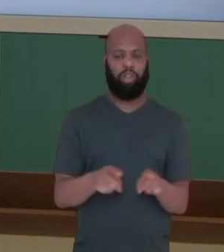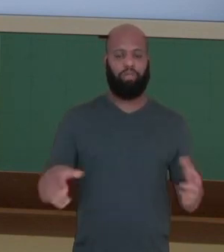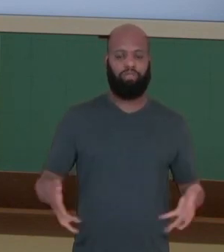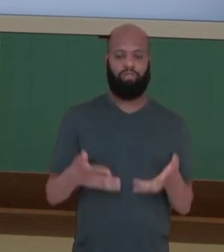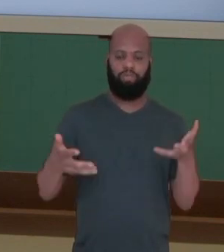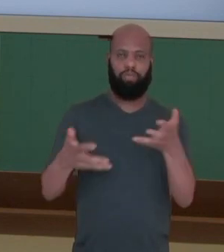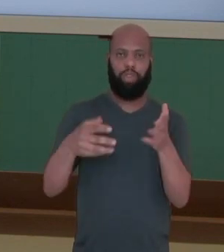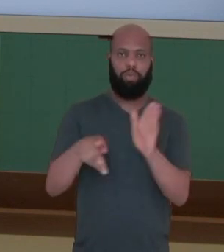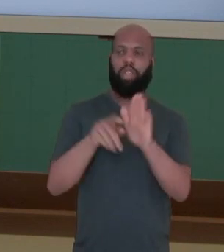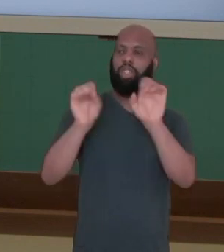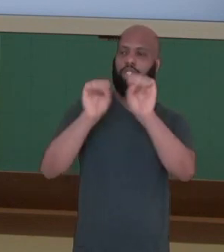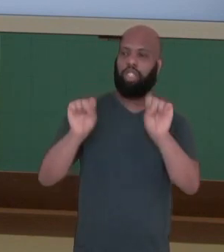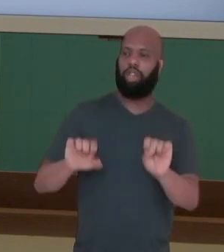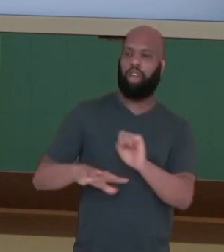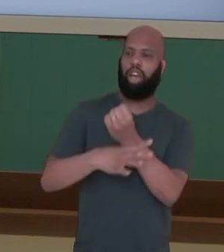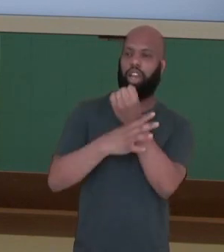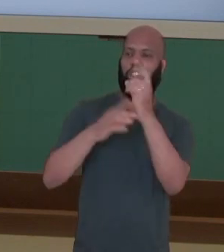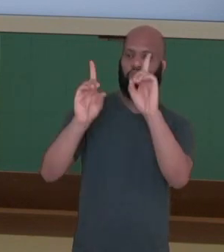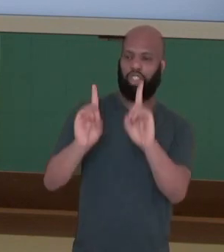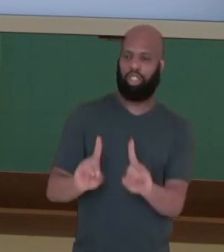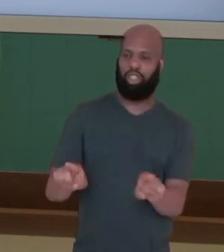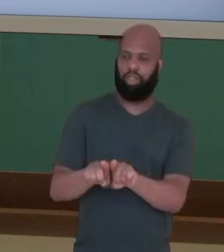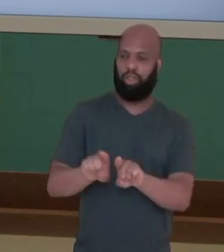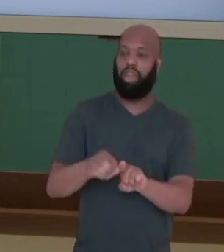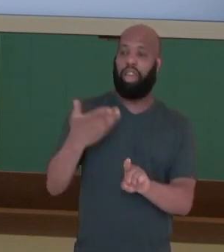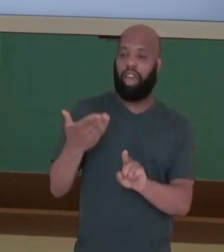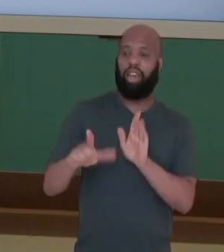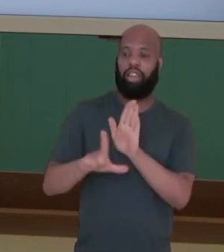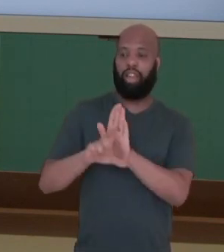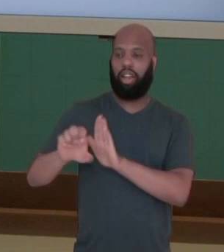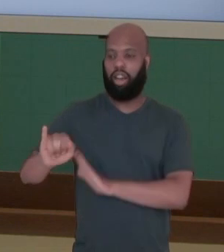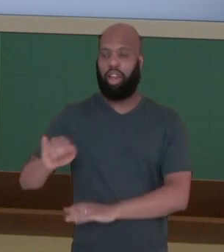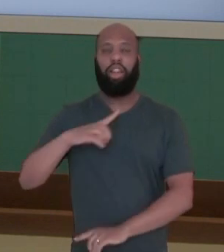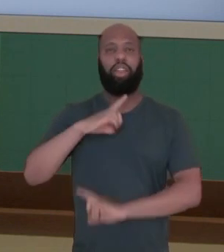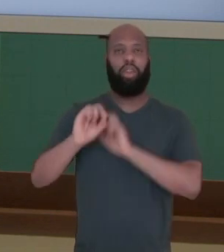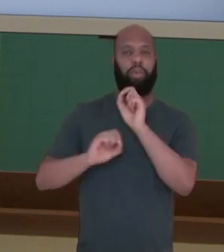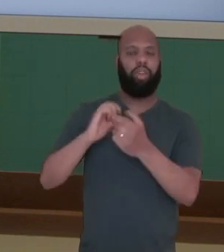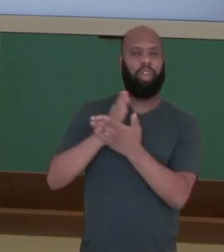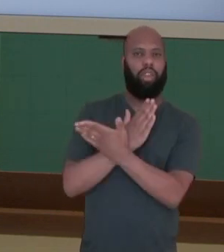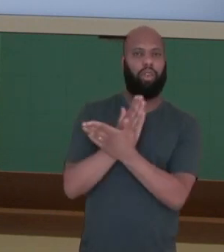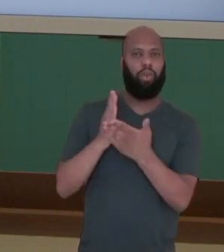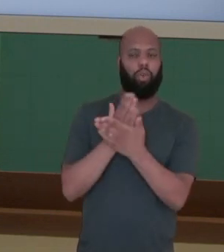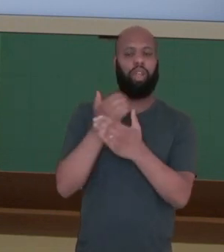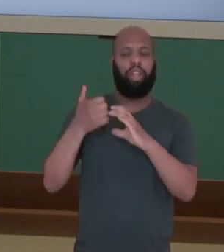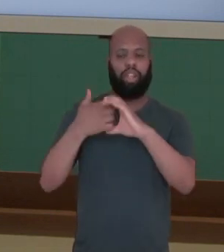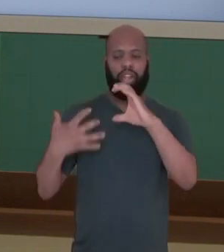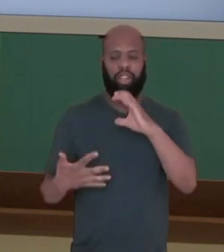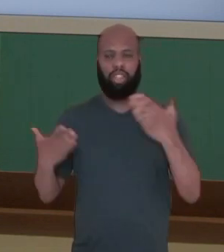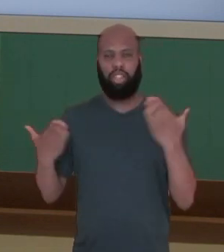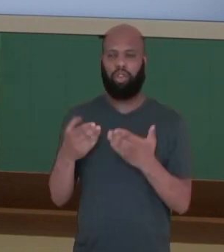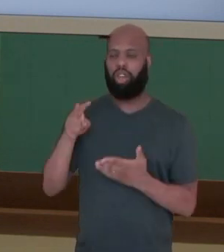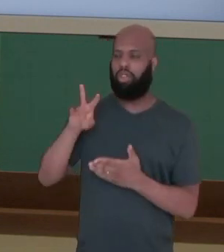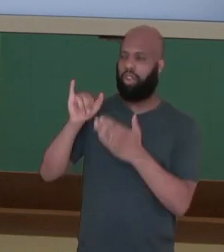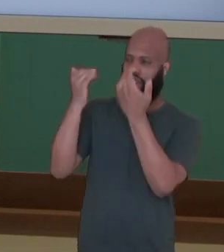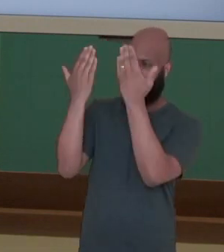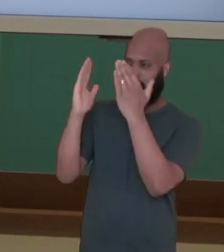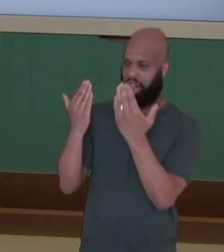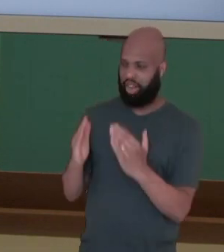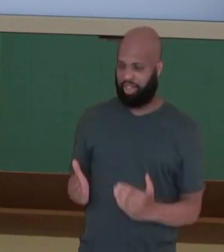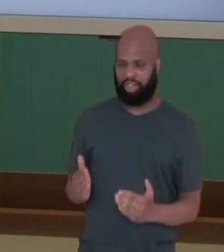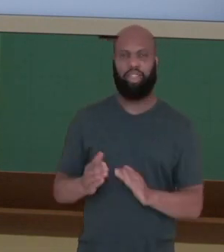o nosso sistema de garantia de direitos. E essas leis, elas têm algumas características, né? Então, vamos analisar aqui os